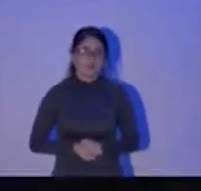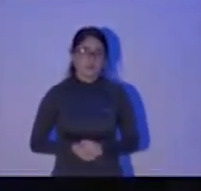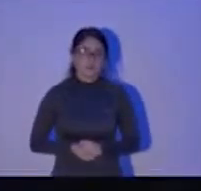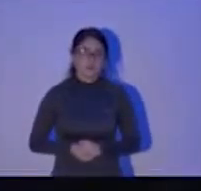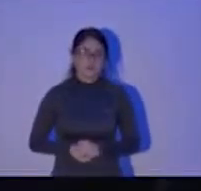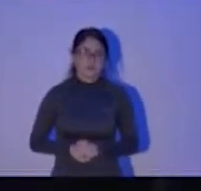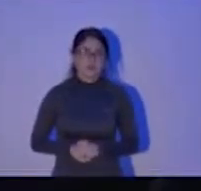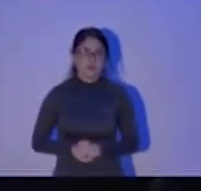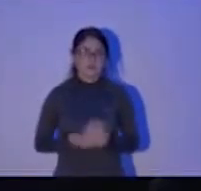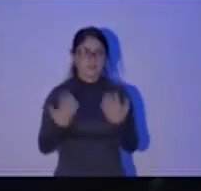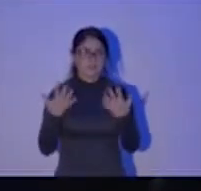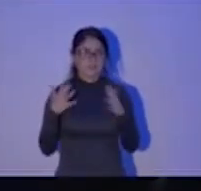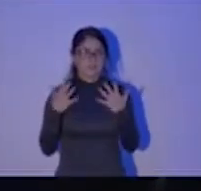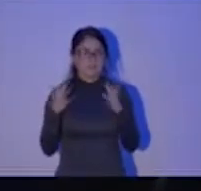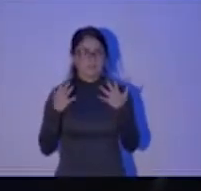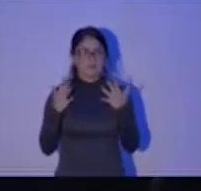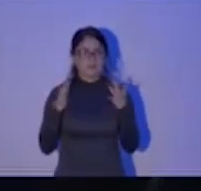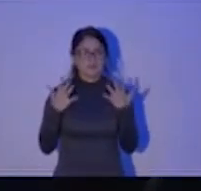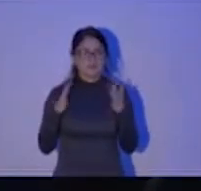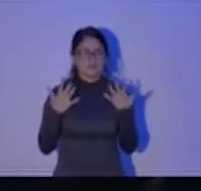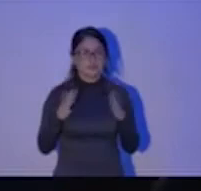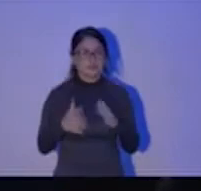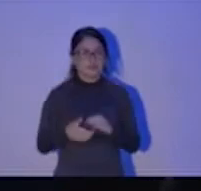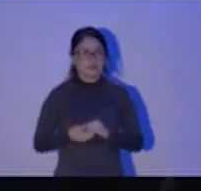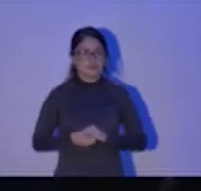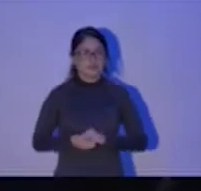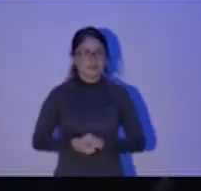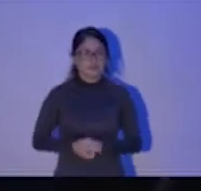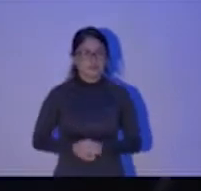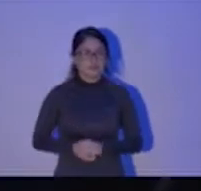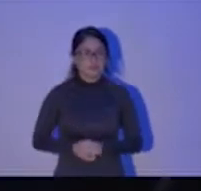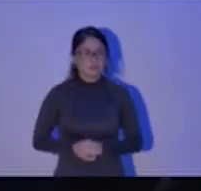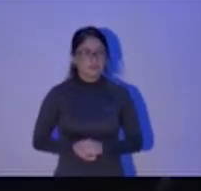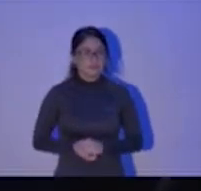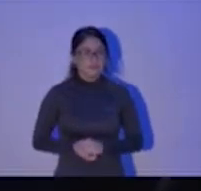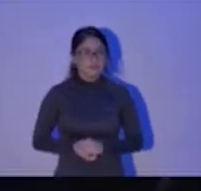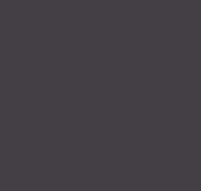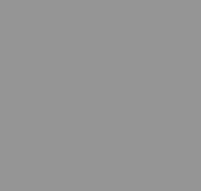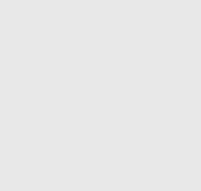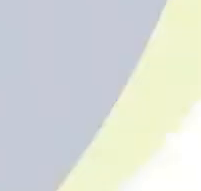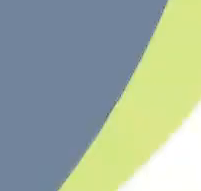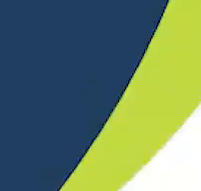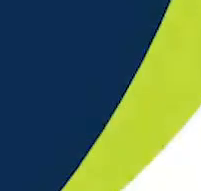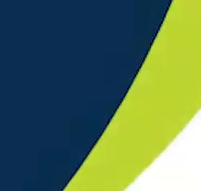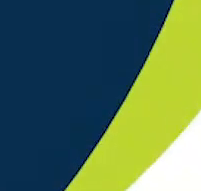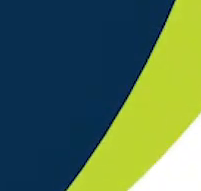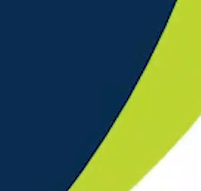obrigada pela presença de todos. Obrigado, Camila, pela condução.